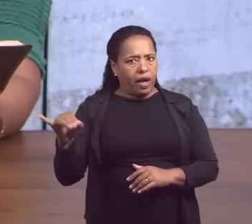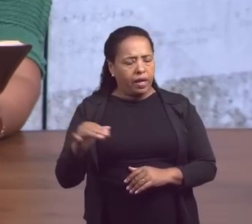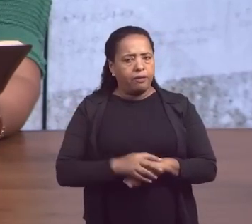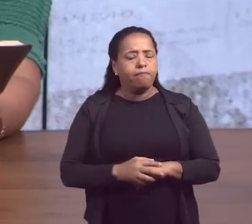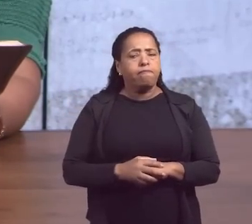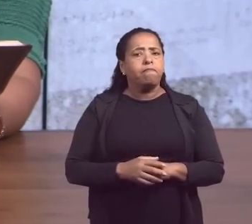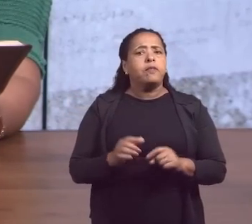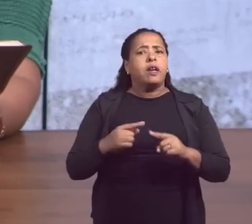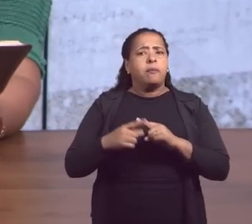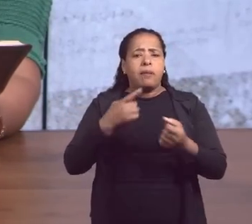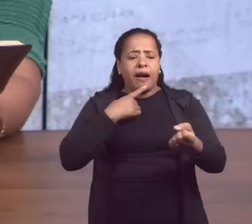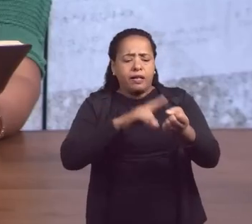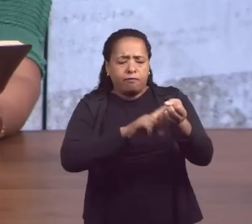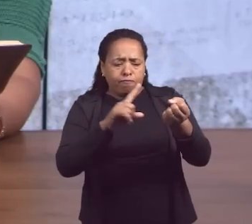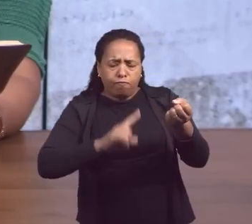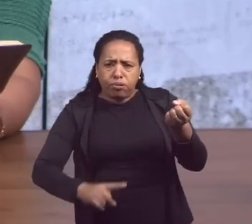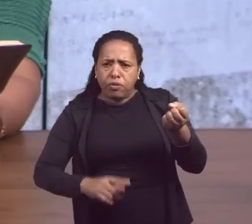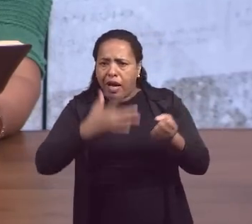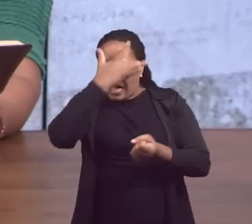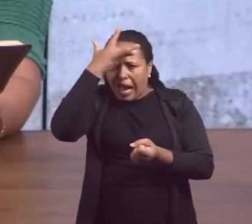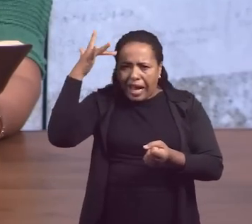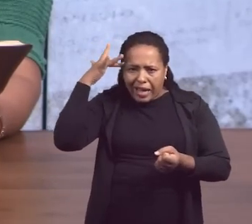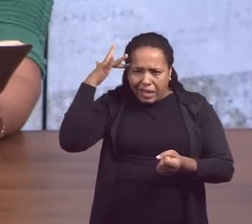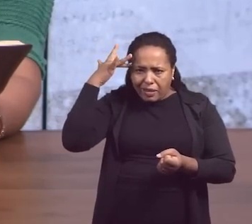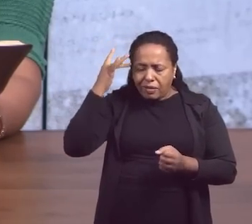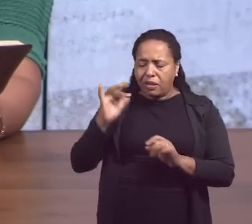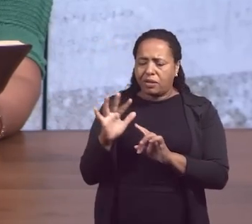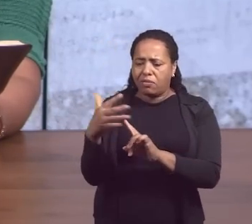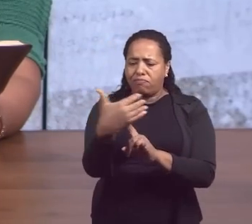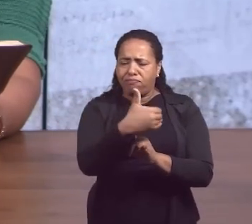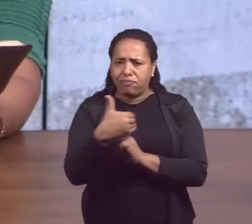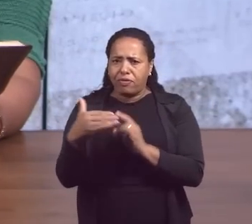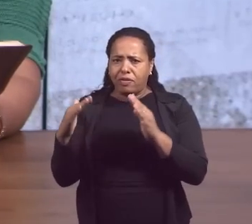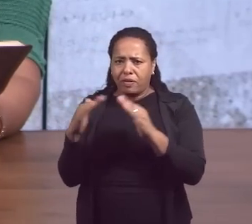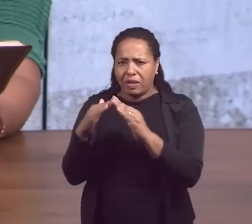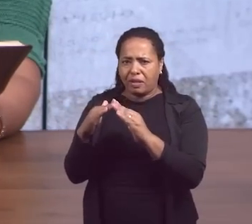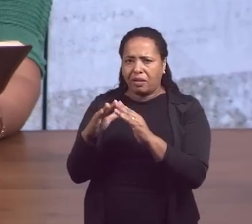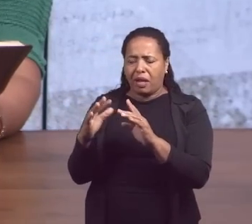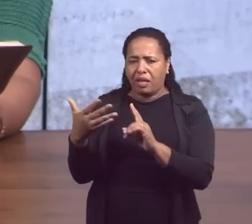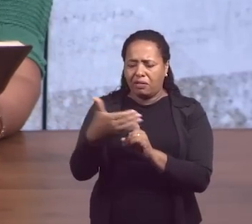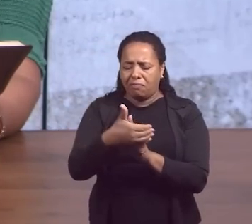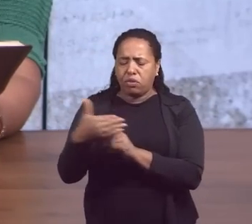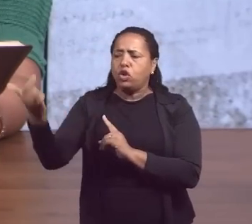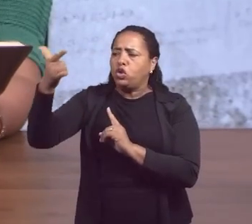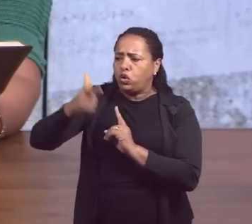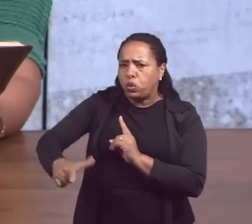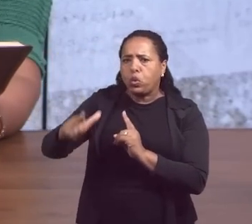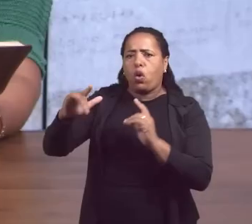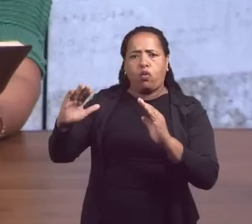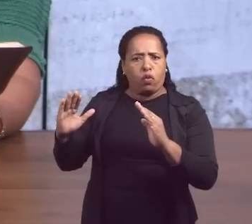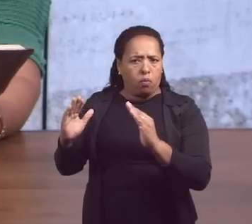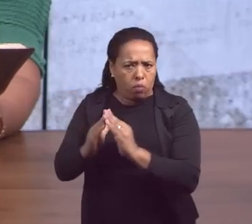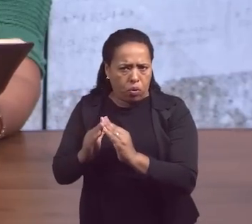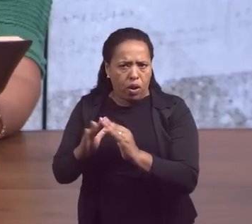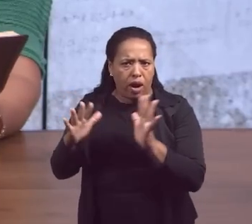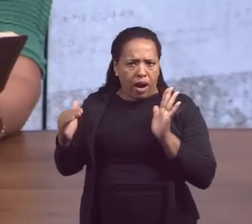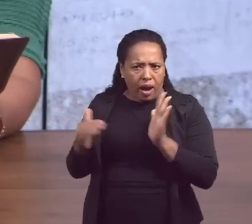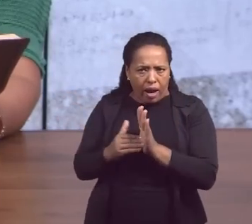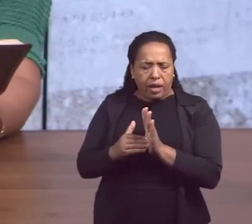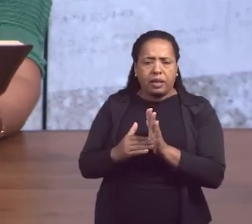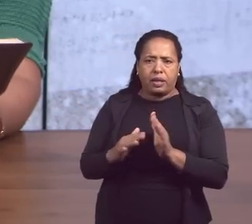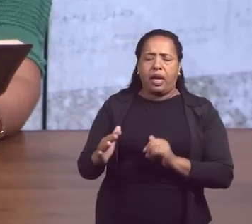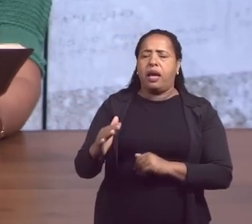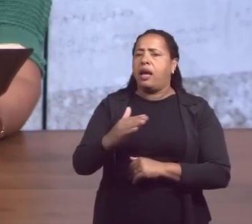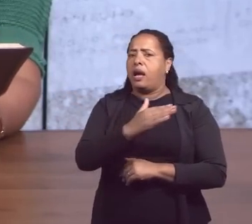por aquele que se acolher à cidade do seu refúgio, para tornar a habitar na terra até a morte do